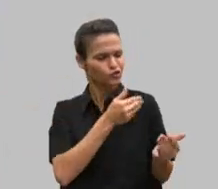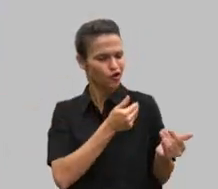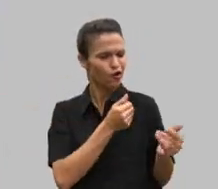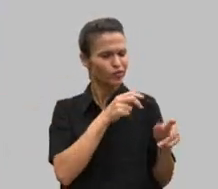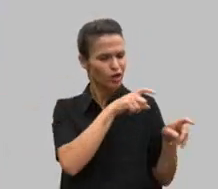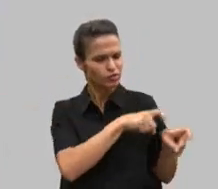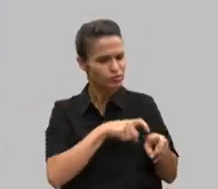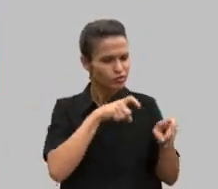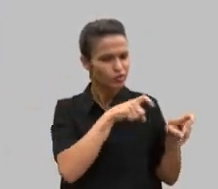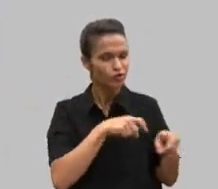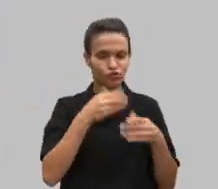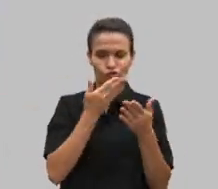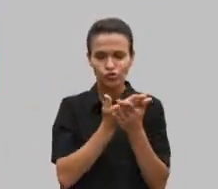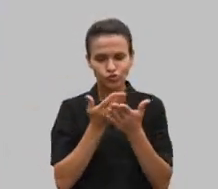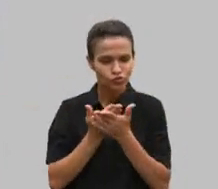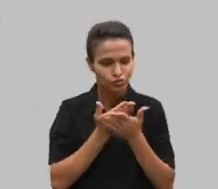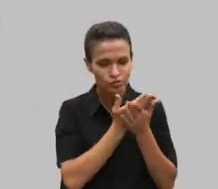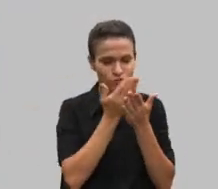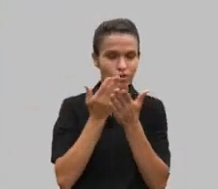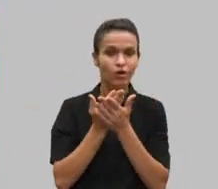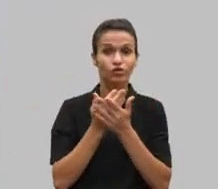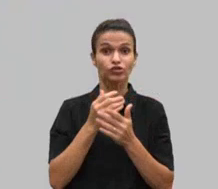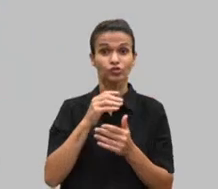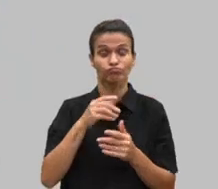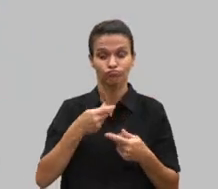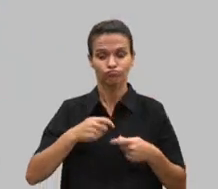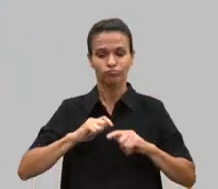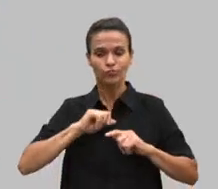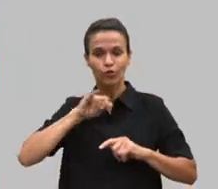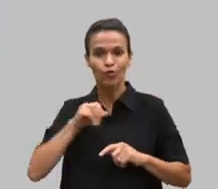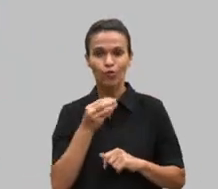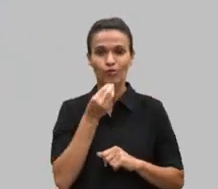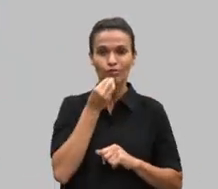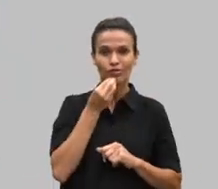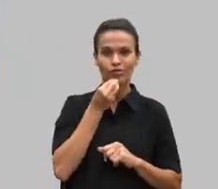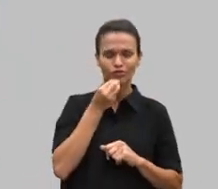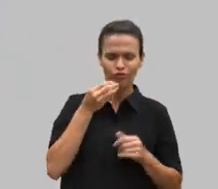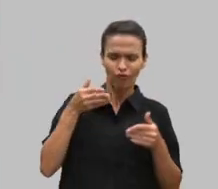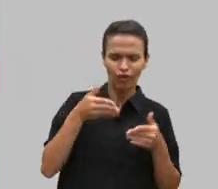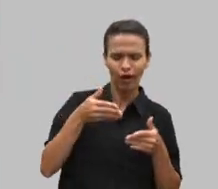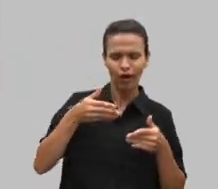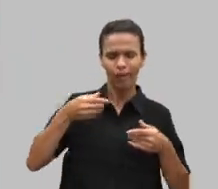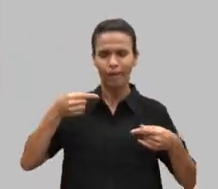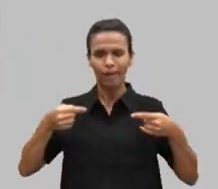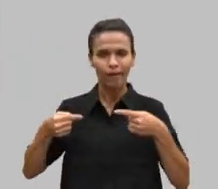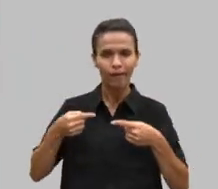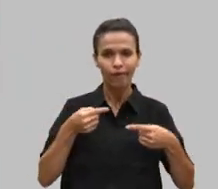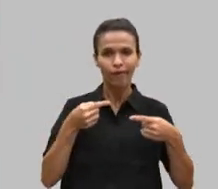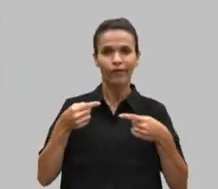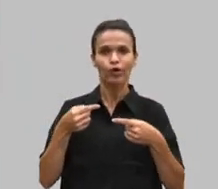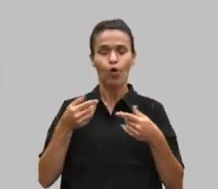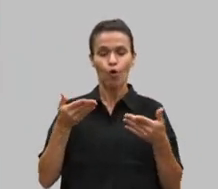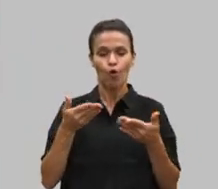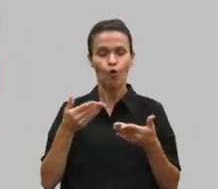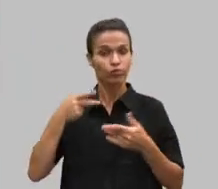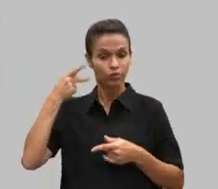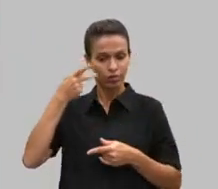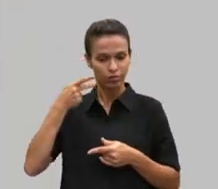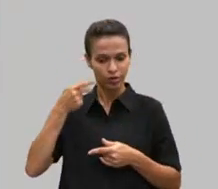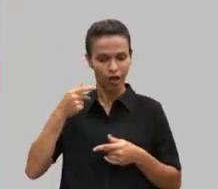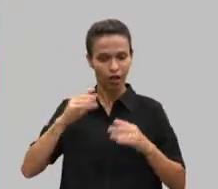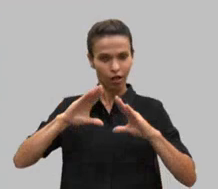pública da Agricultura Familiar e que tive a oportunidade através da política de estar Prefeito hoje parlamentar aqui nessa casa